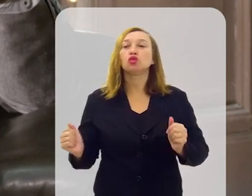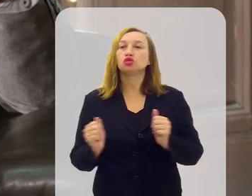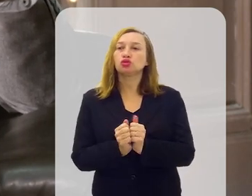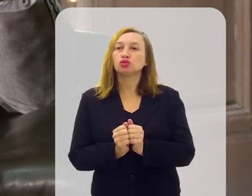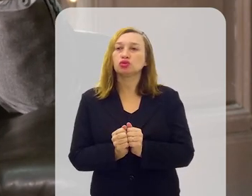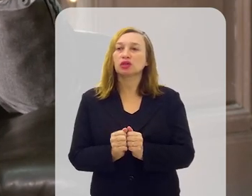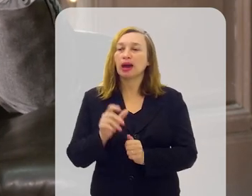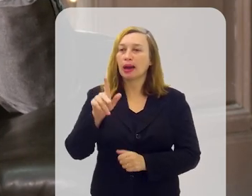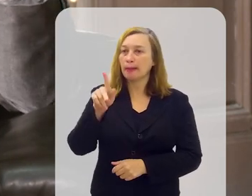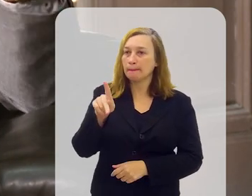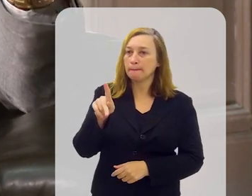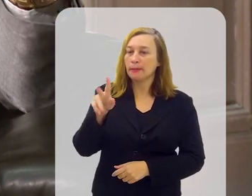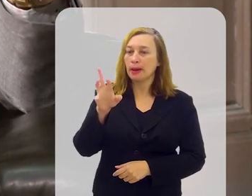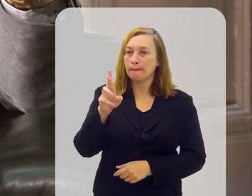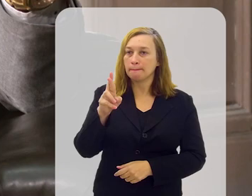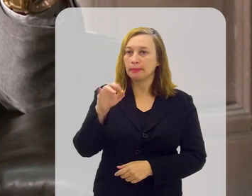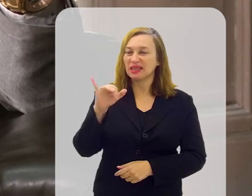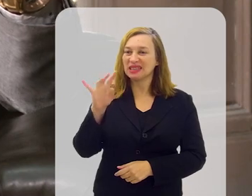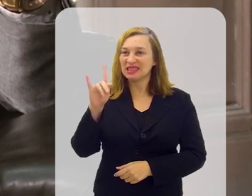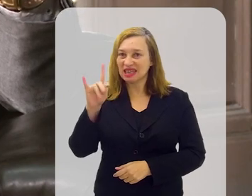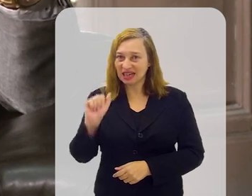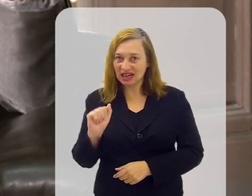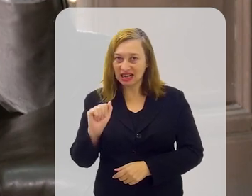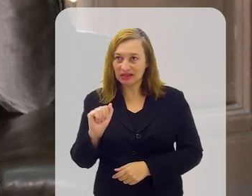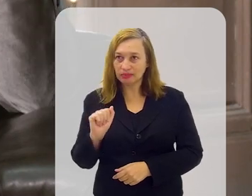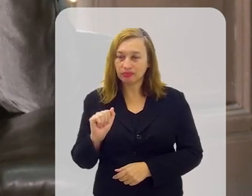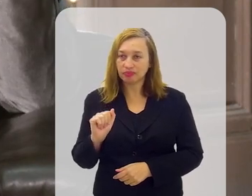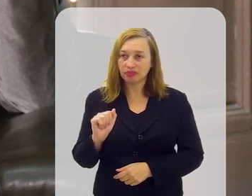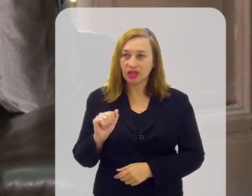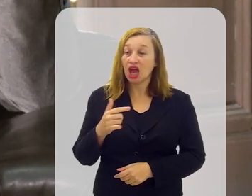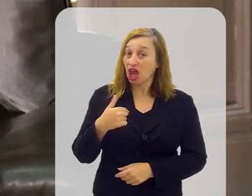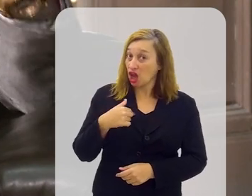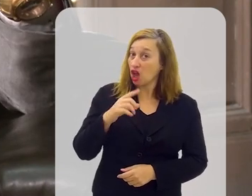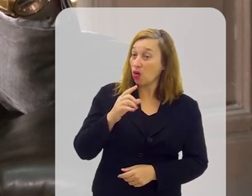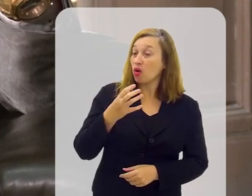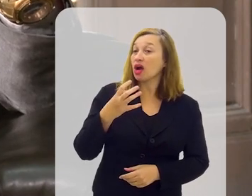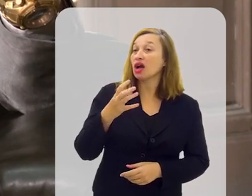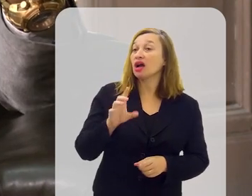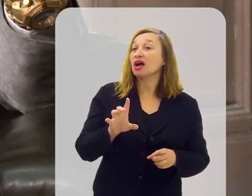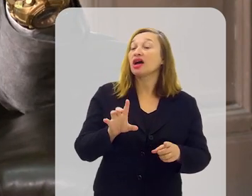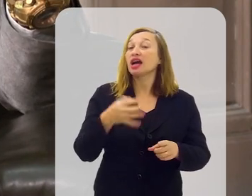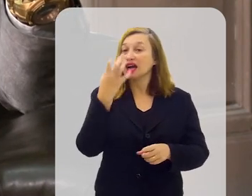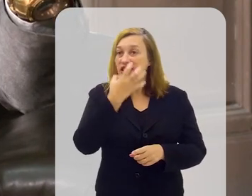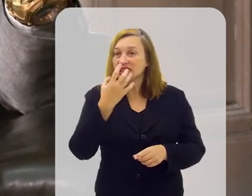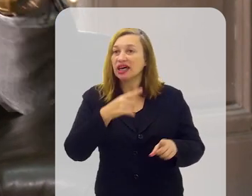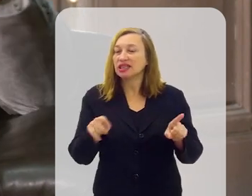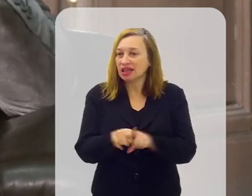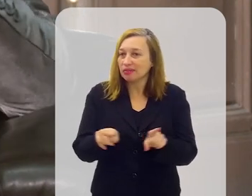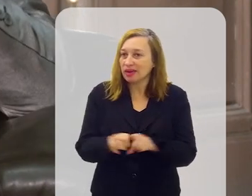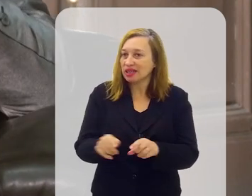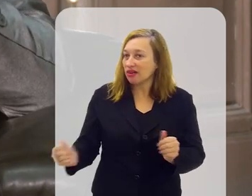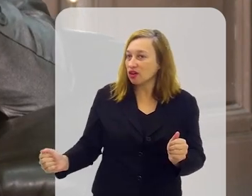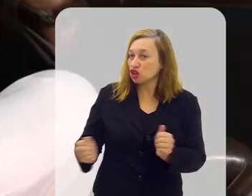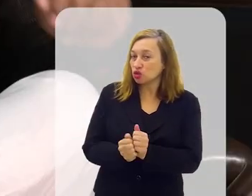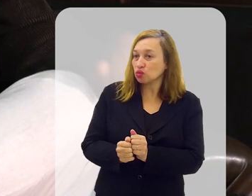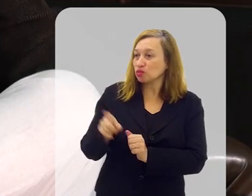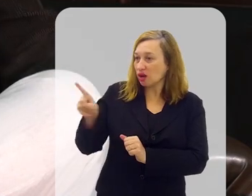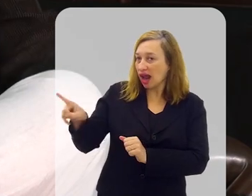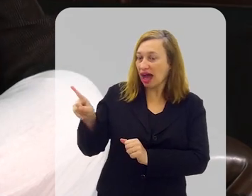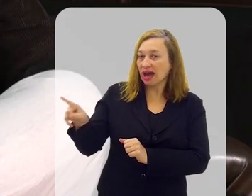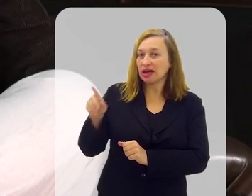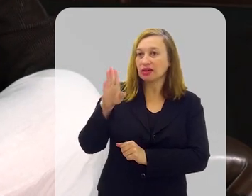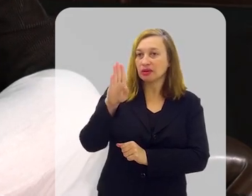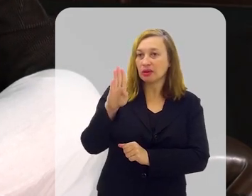fui junto com a Priscila Alcântara. Priscila, né? Alcântara. Inclusive, eu não só cantei lá, eu participei do banquinho lá, né? Ah, não faz isso.